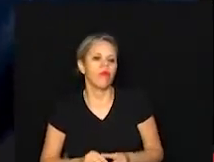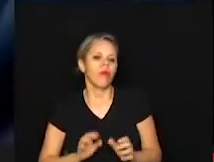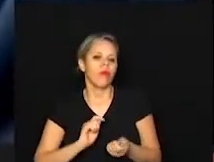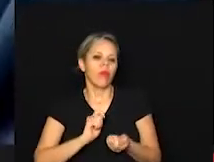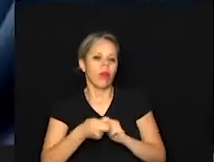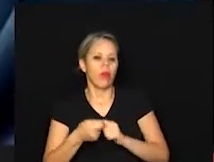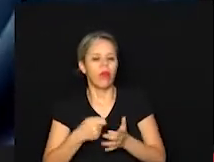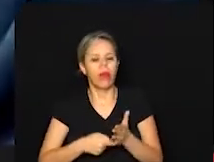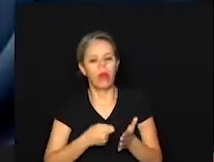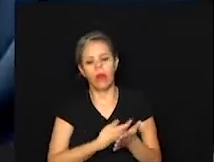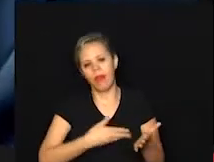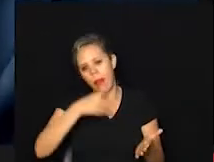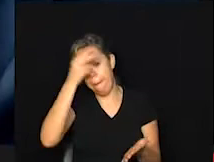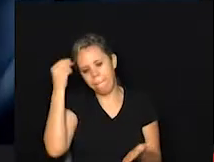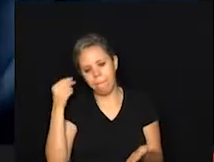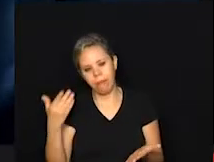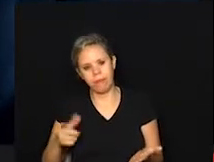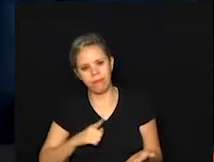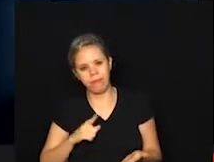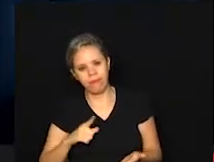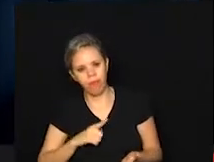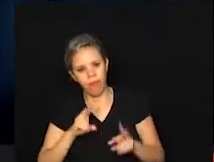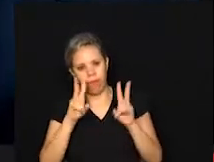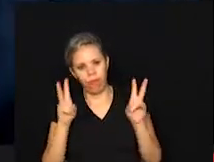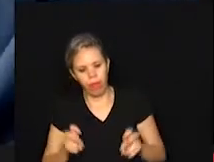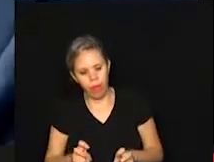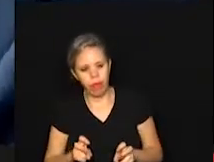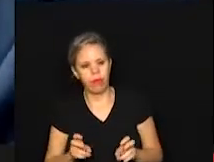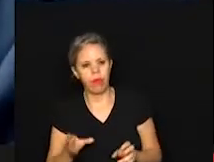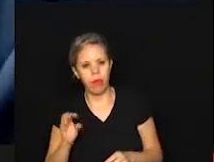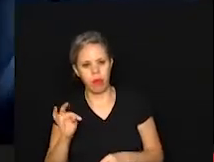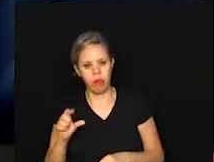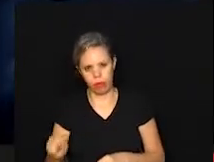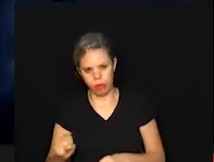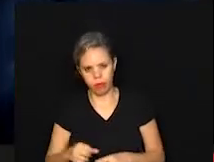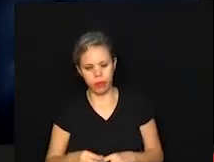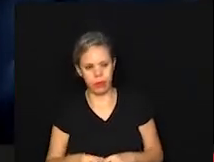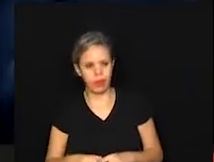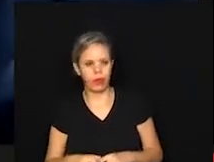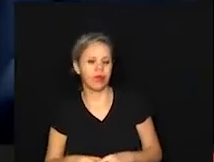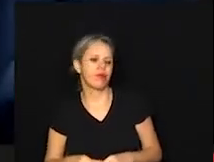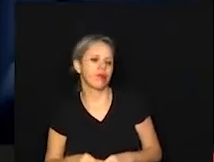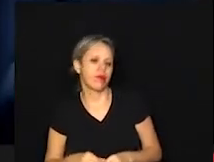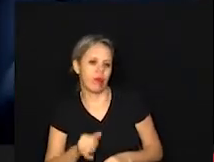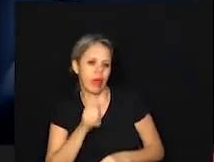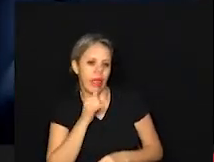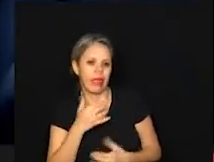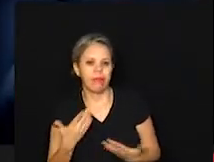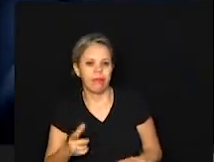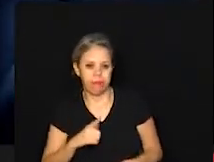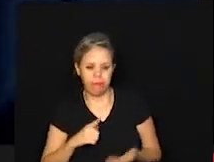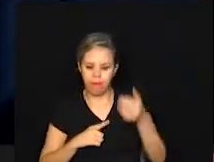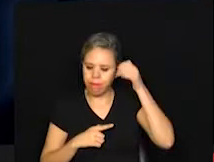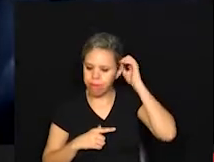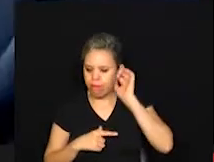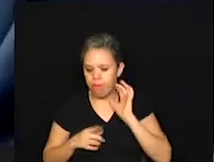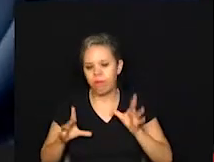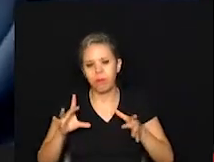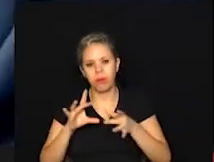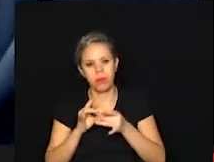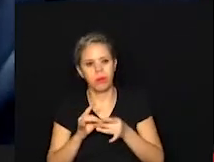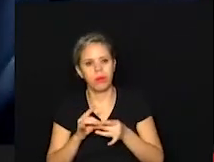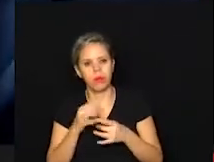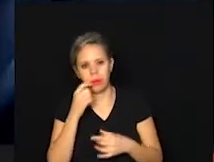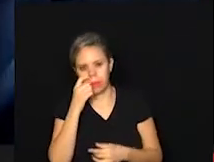políticas públicas. Então, nós temos aí a questão das cotas, que é uma realidade. Nós temos aí, em parceria